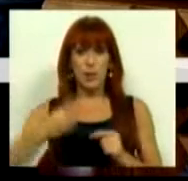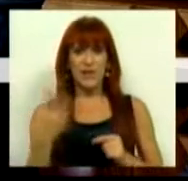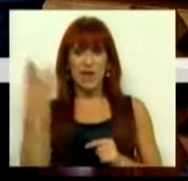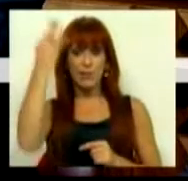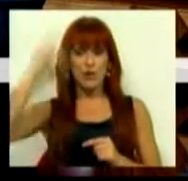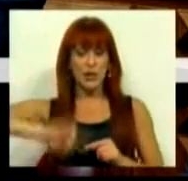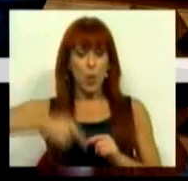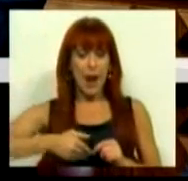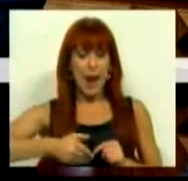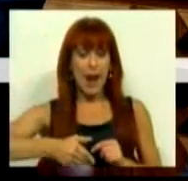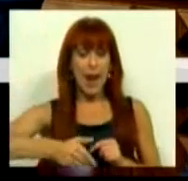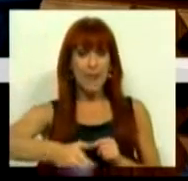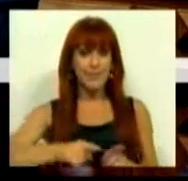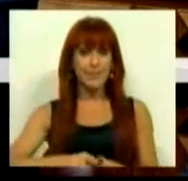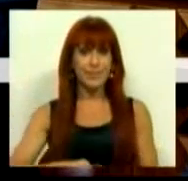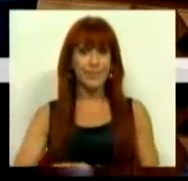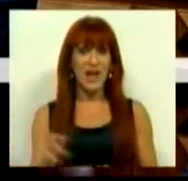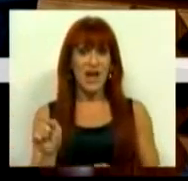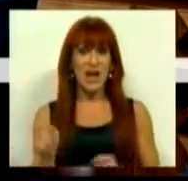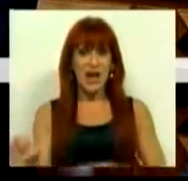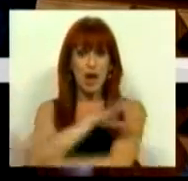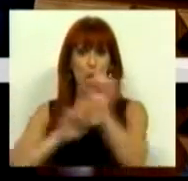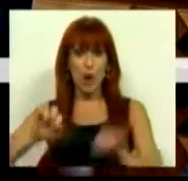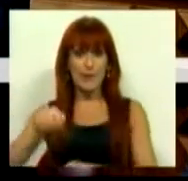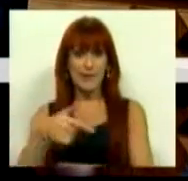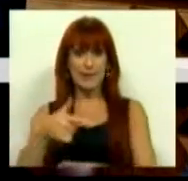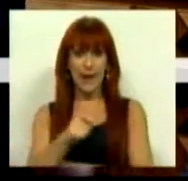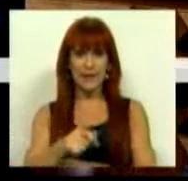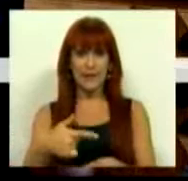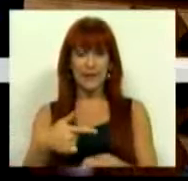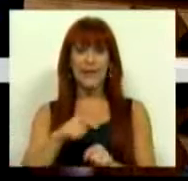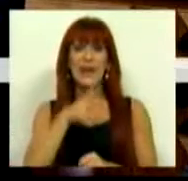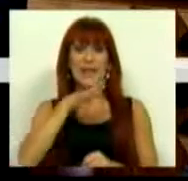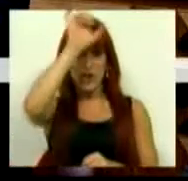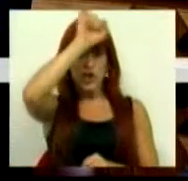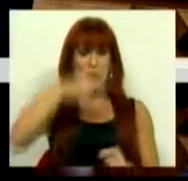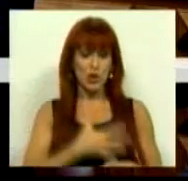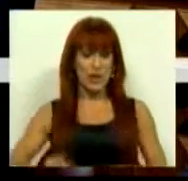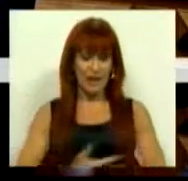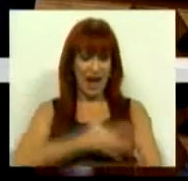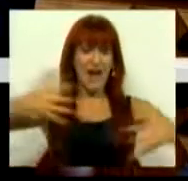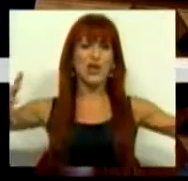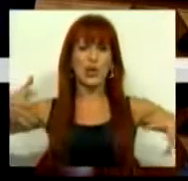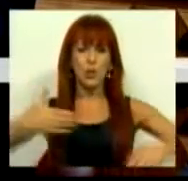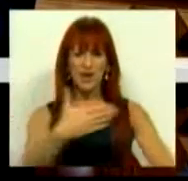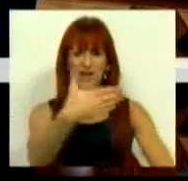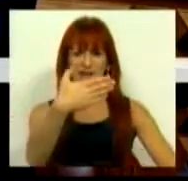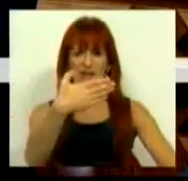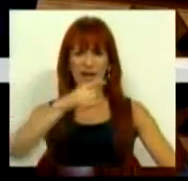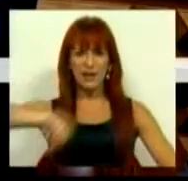17,3% para este ano e o Eurostat diz que em janeiro o desemprego cresceu